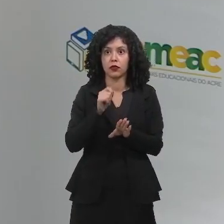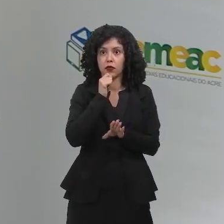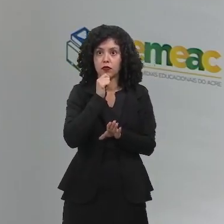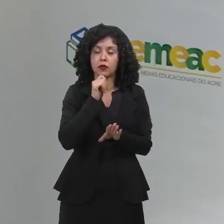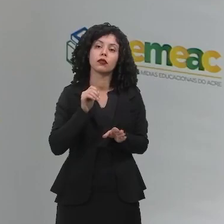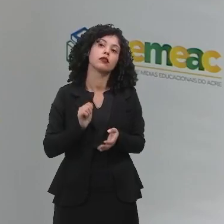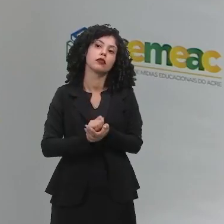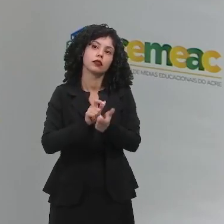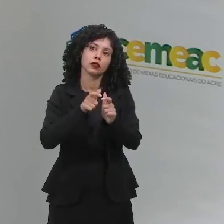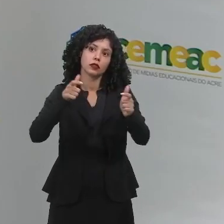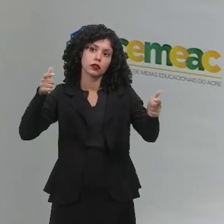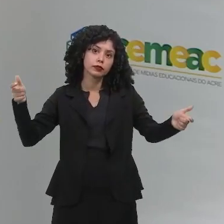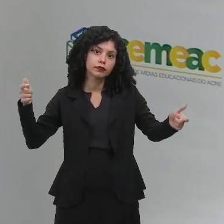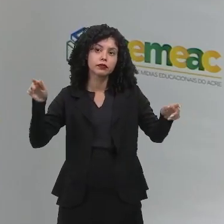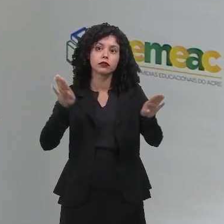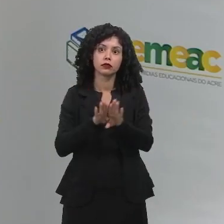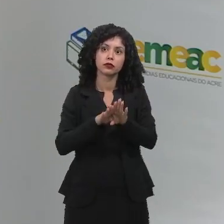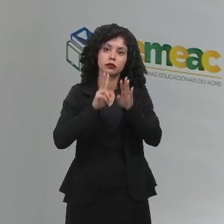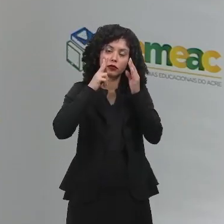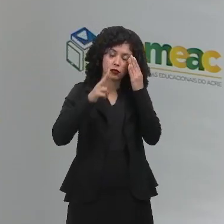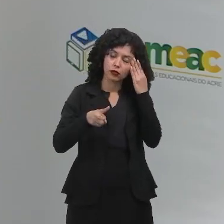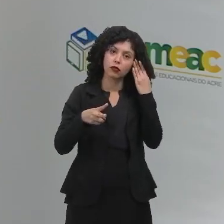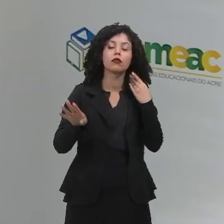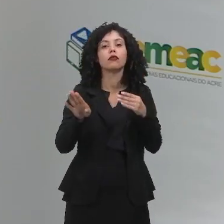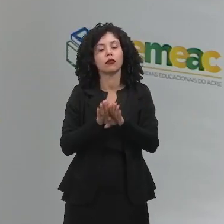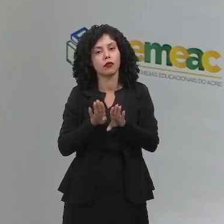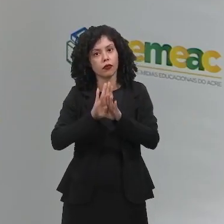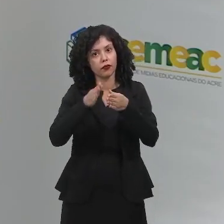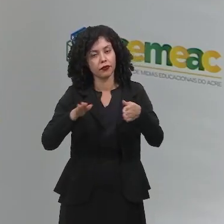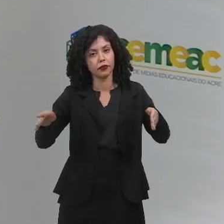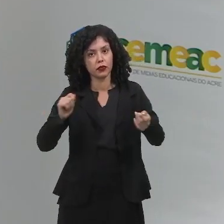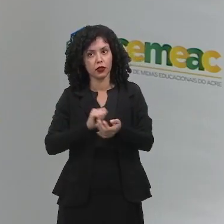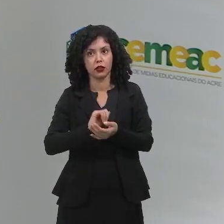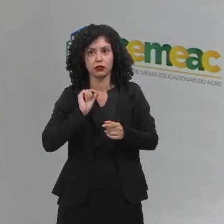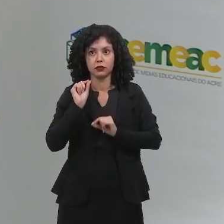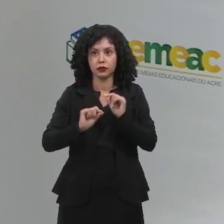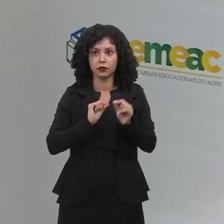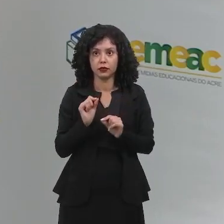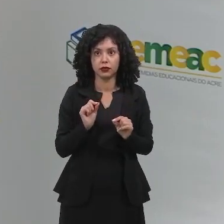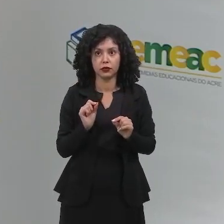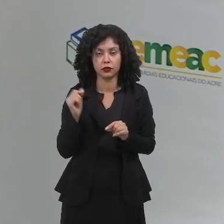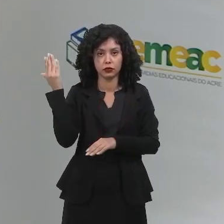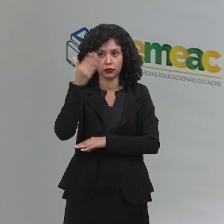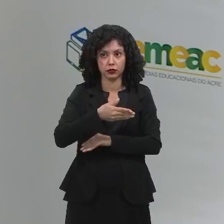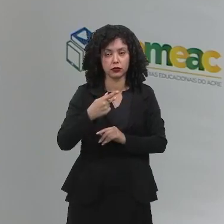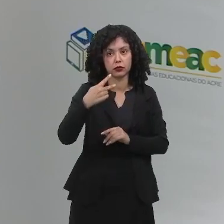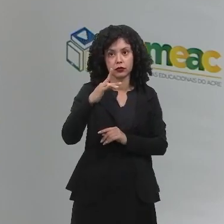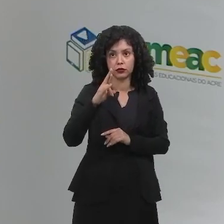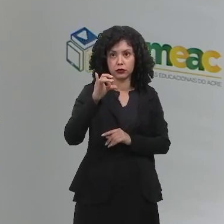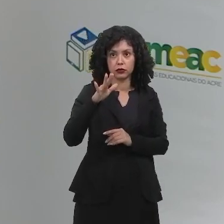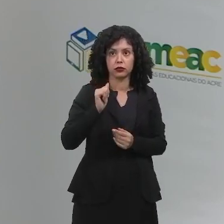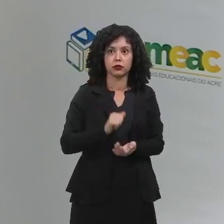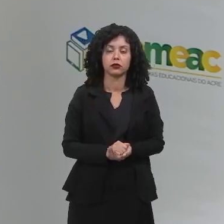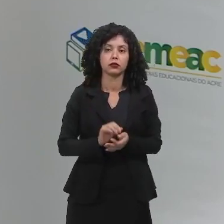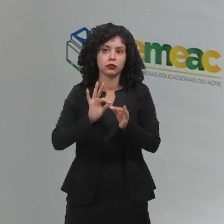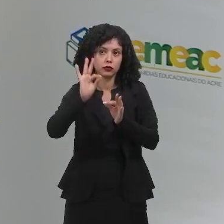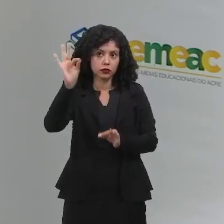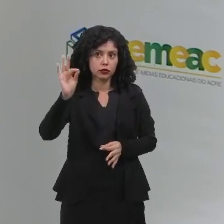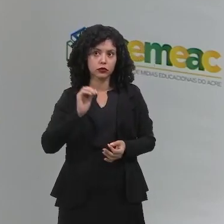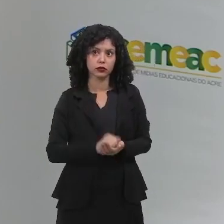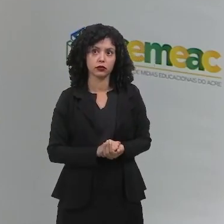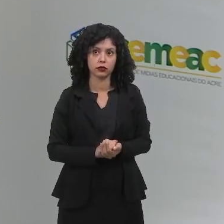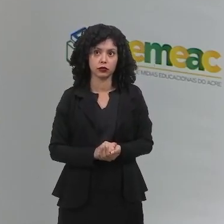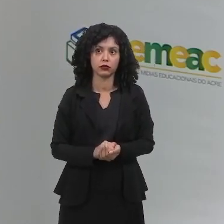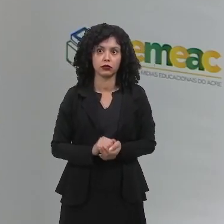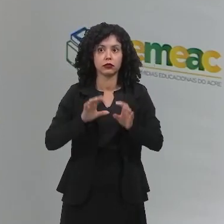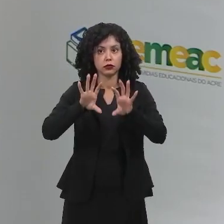E, comprimento de onda. A gente já viu que se aumenta o comprimento de onda, vai o quê? Vai ficar diretamente proporcional também ao comprimento do barbante.